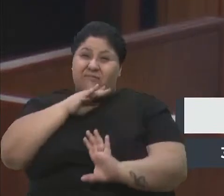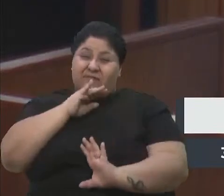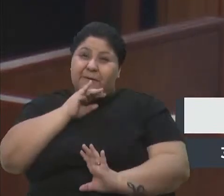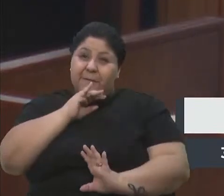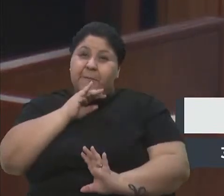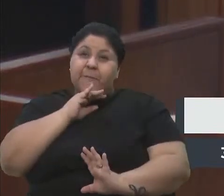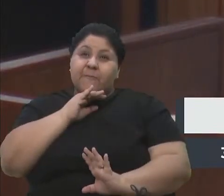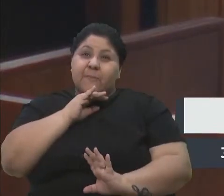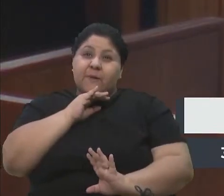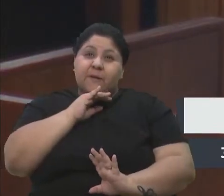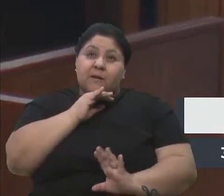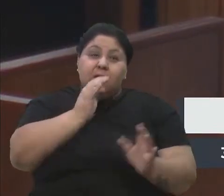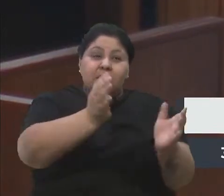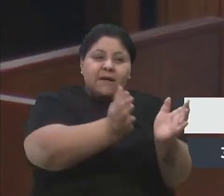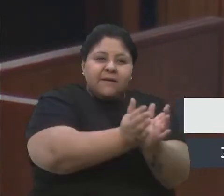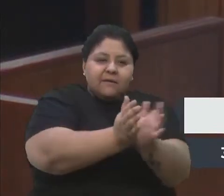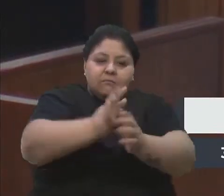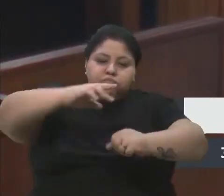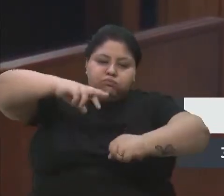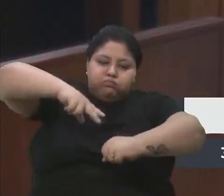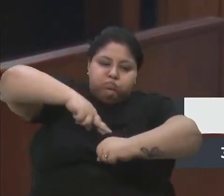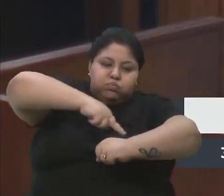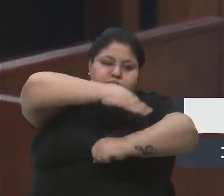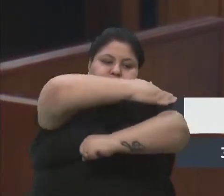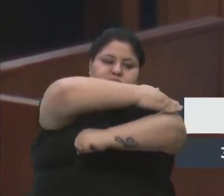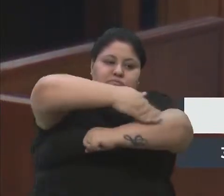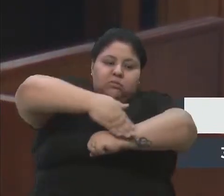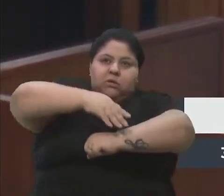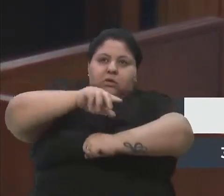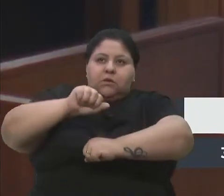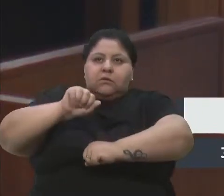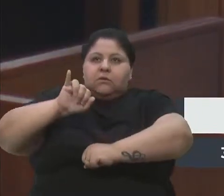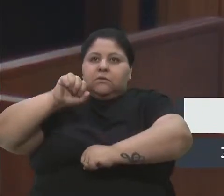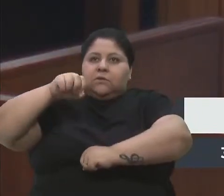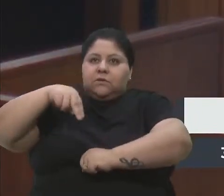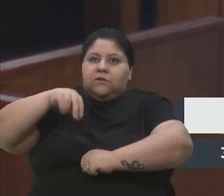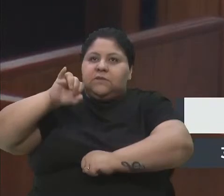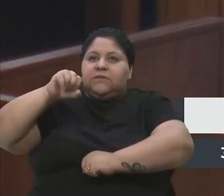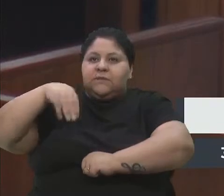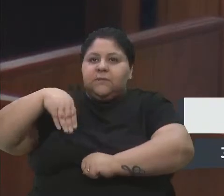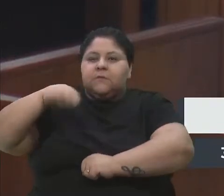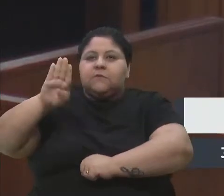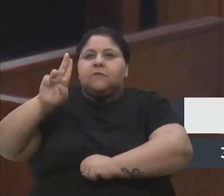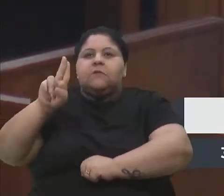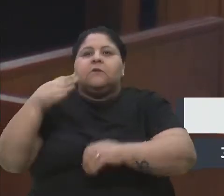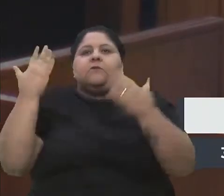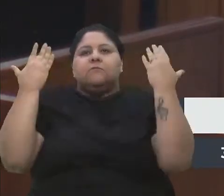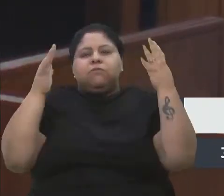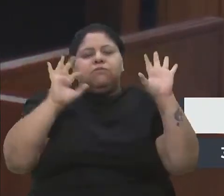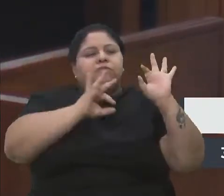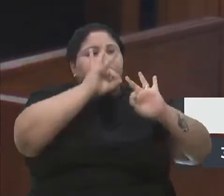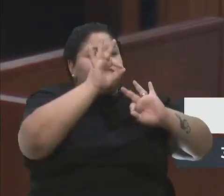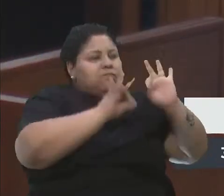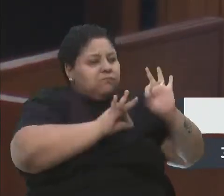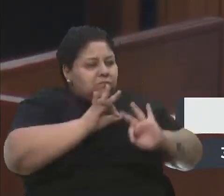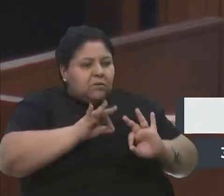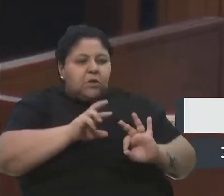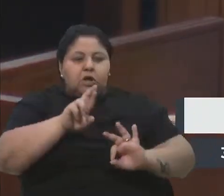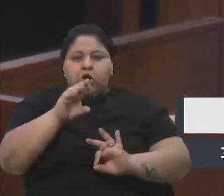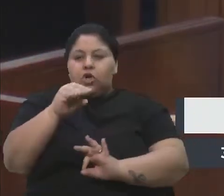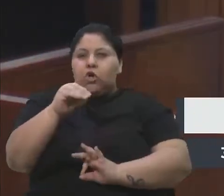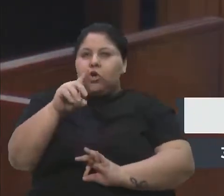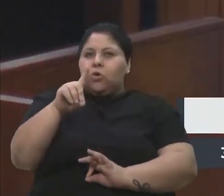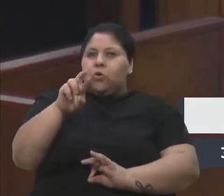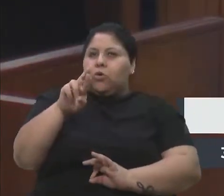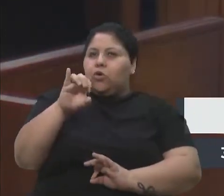desfilar na Rua Sinimbu. Então, parabéns aos organizadores, ao Rodrigo Ramos, à Márcia Teixeira e a todos